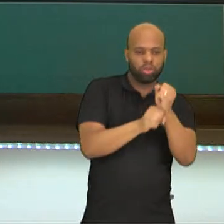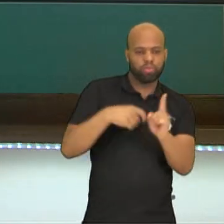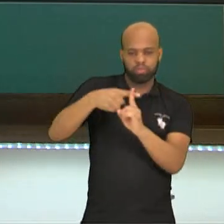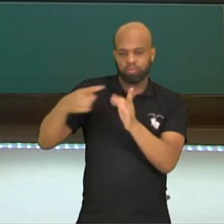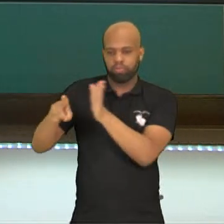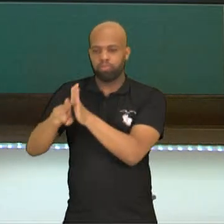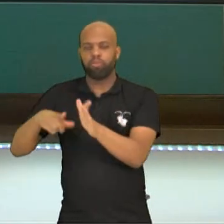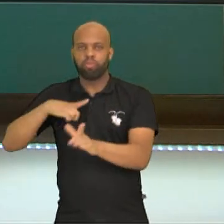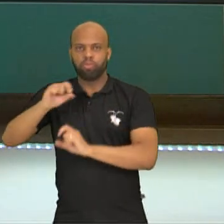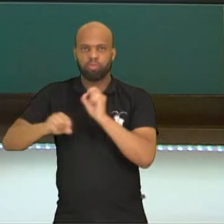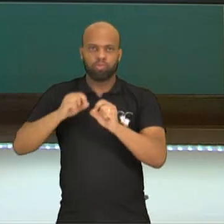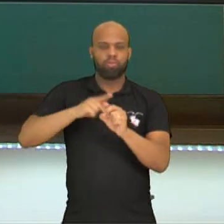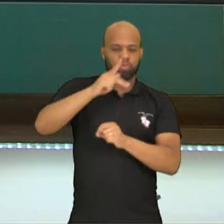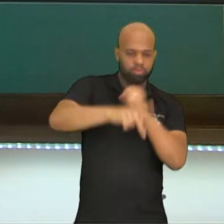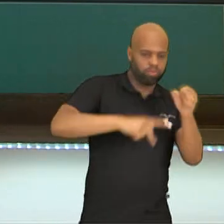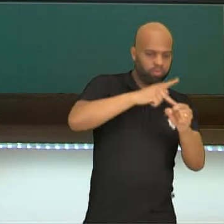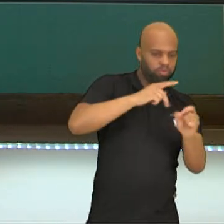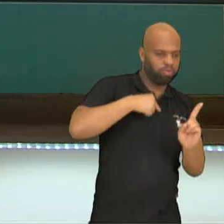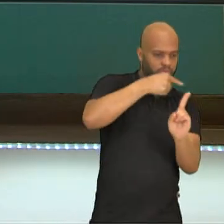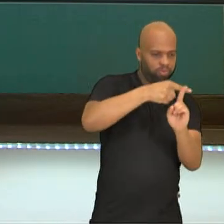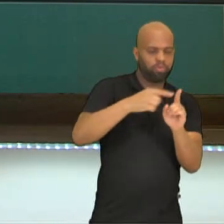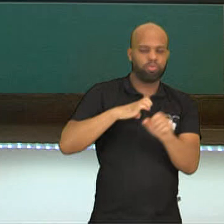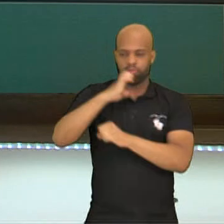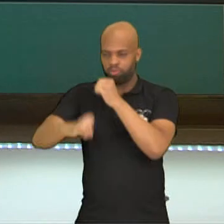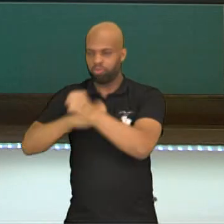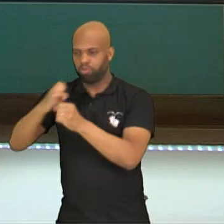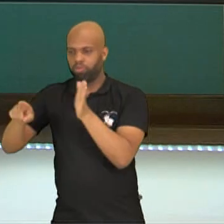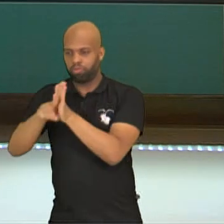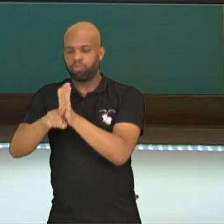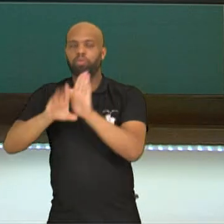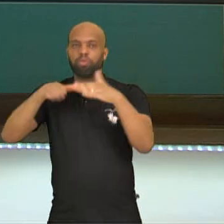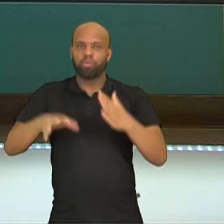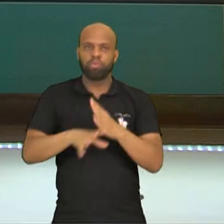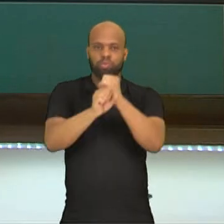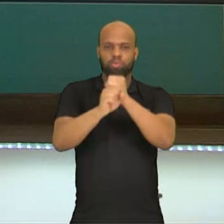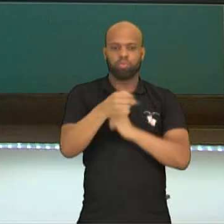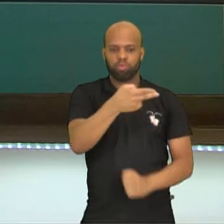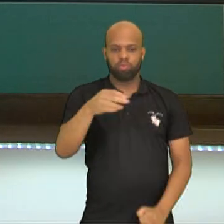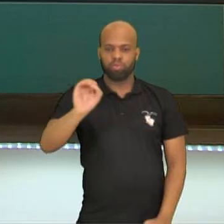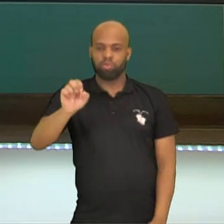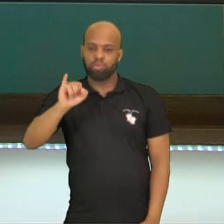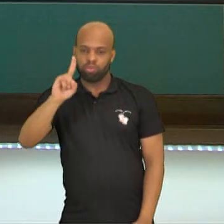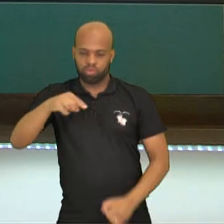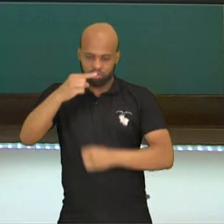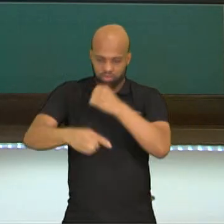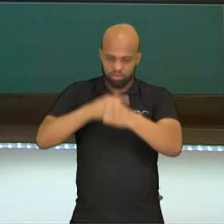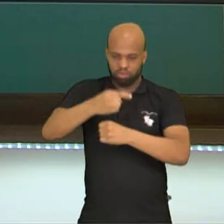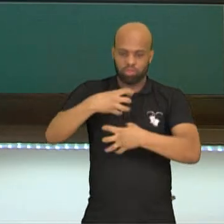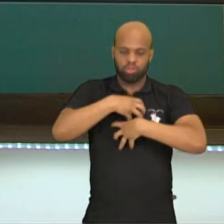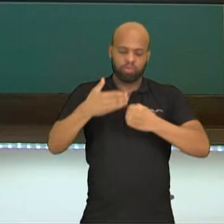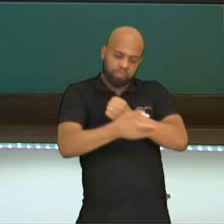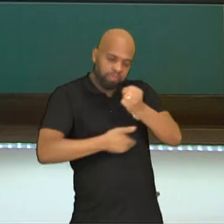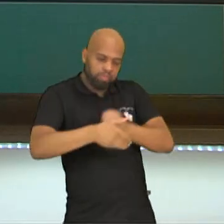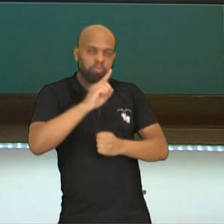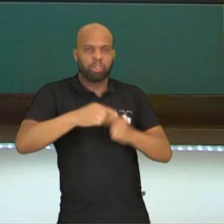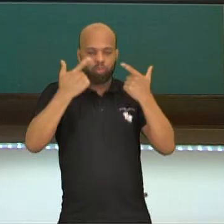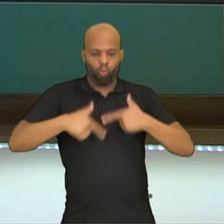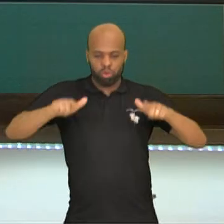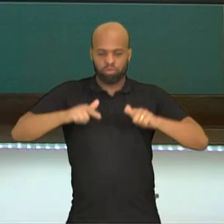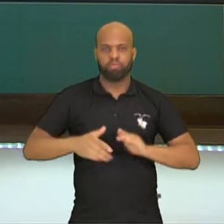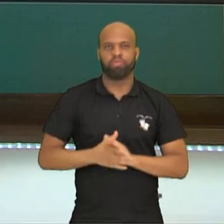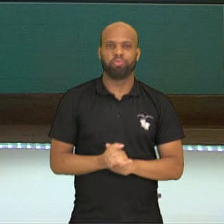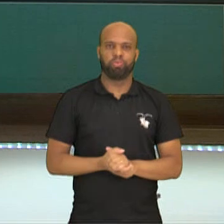próton é positivo, o elétron é negativo, essa conta vai dar sempre zero se o átomo estiver no estado fundamental, átomo neutro.